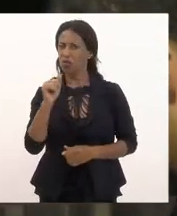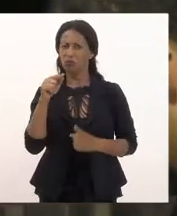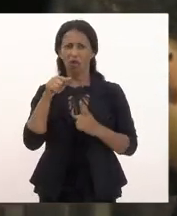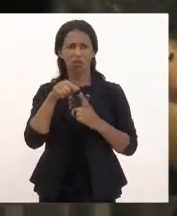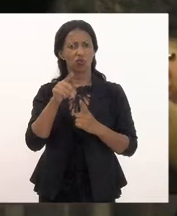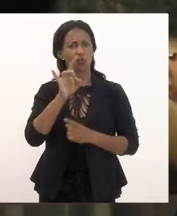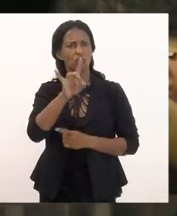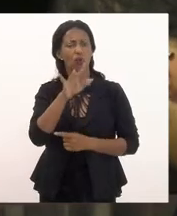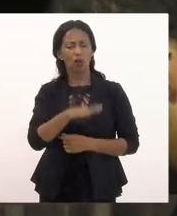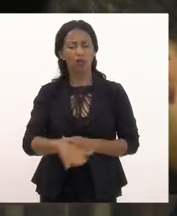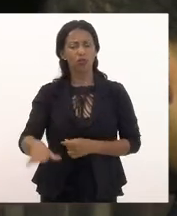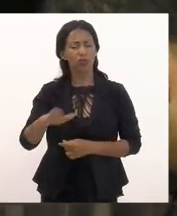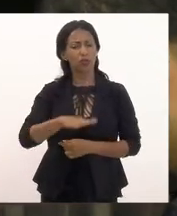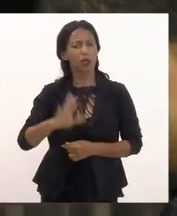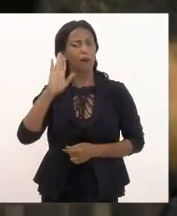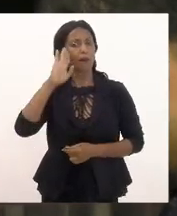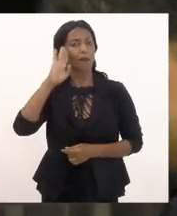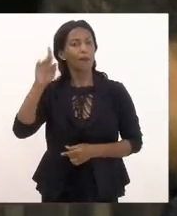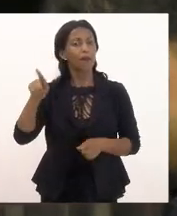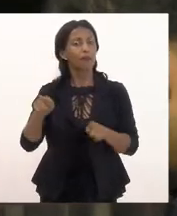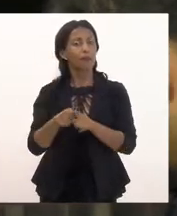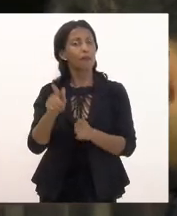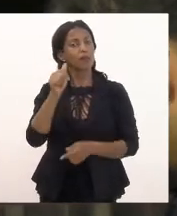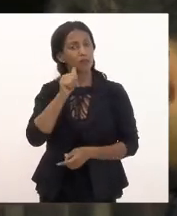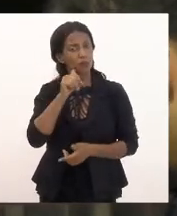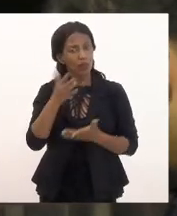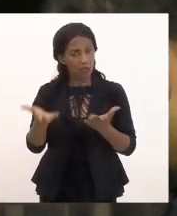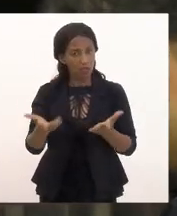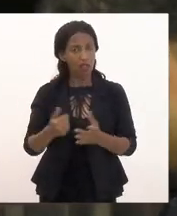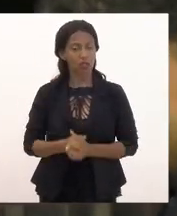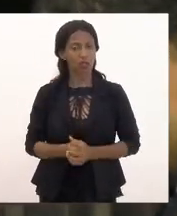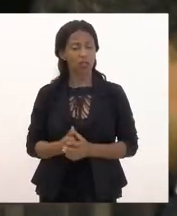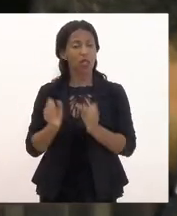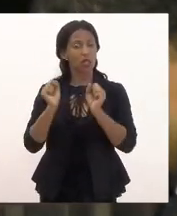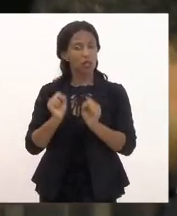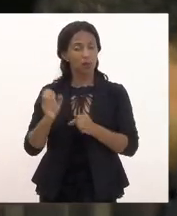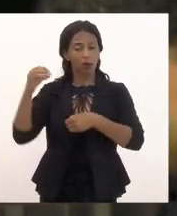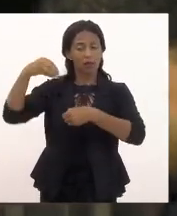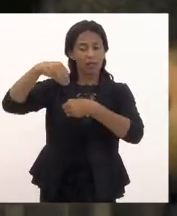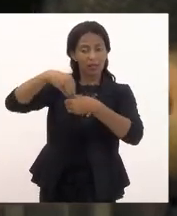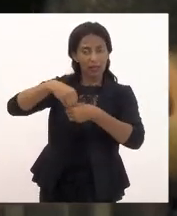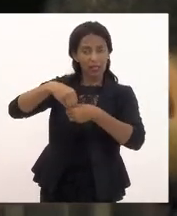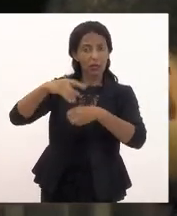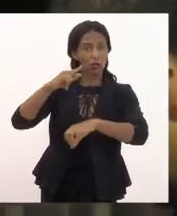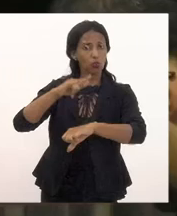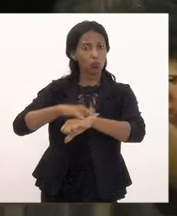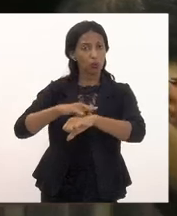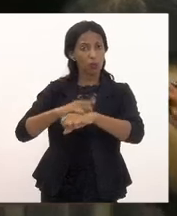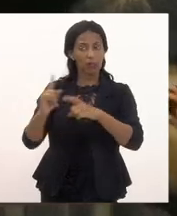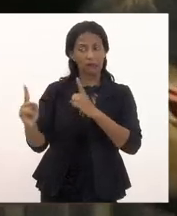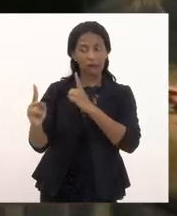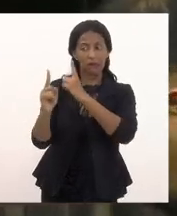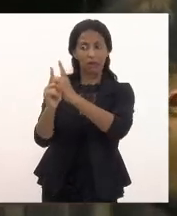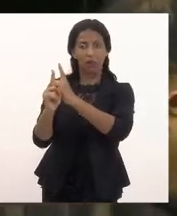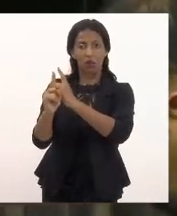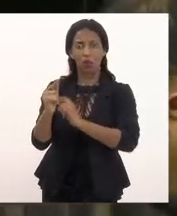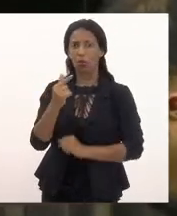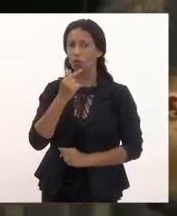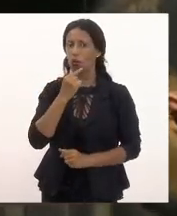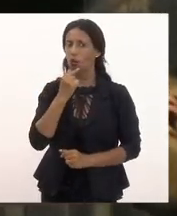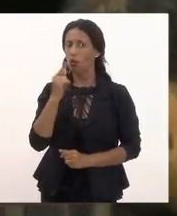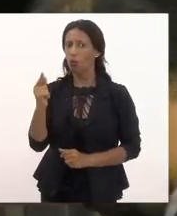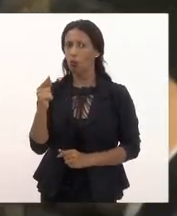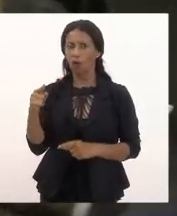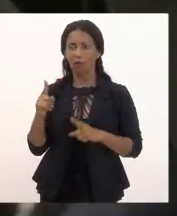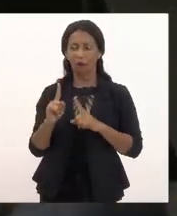só as crianças, mas principalmente também as mulheres, que podem estar usando um banheiro e se depararem com um homem usando